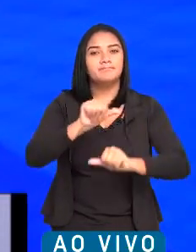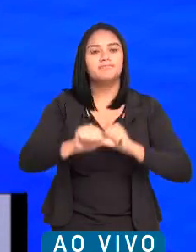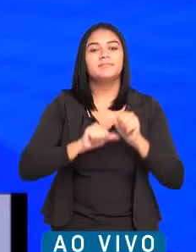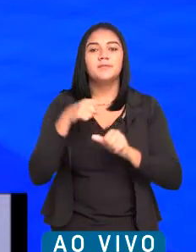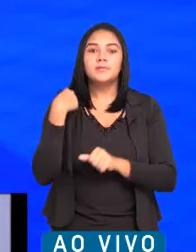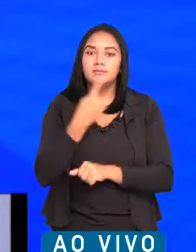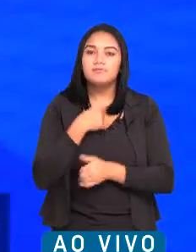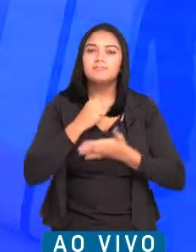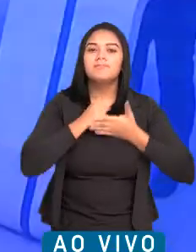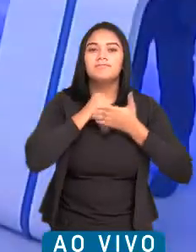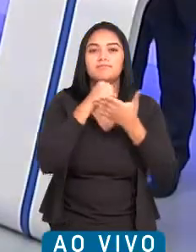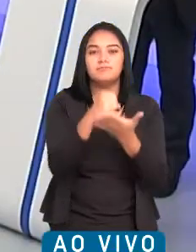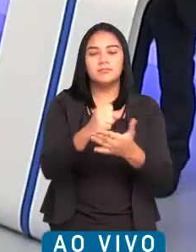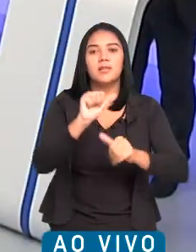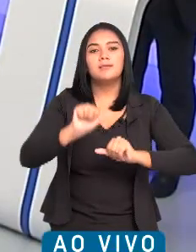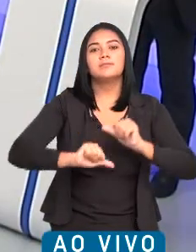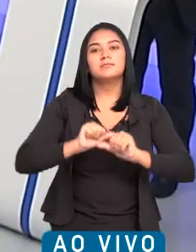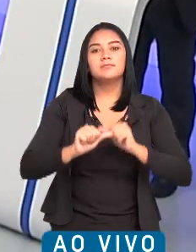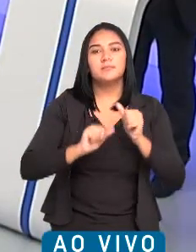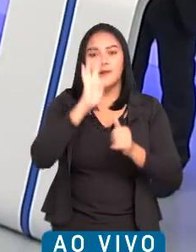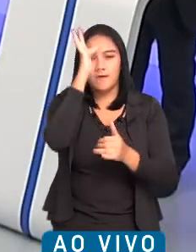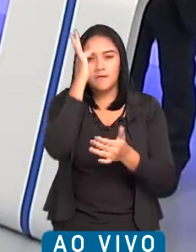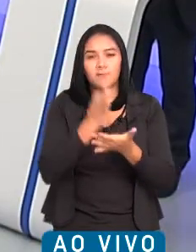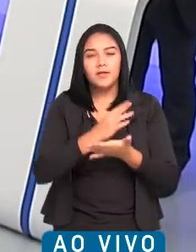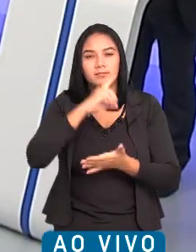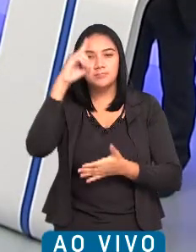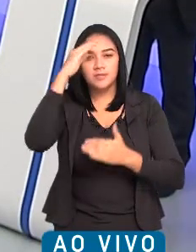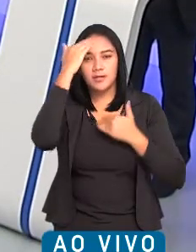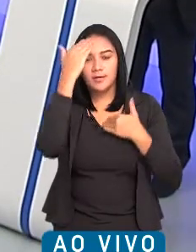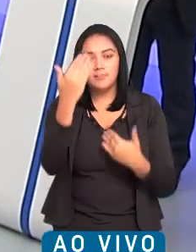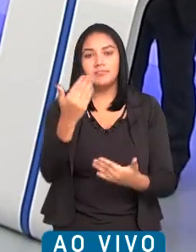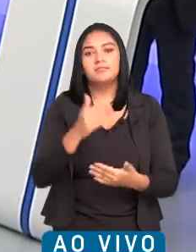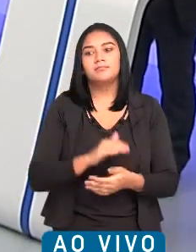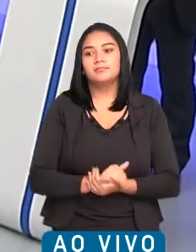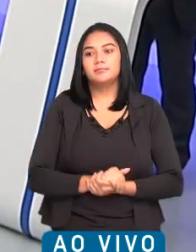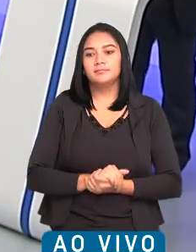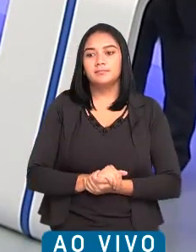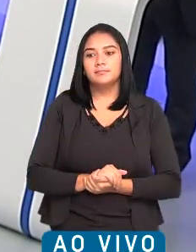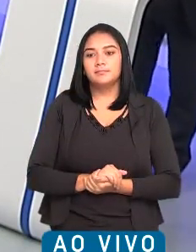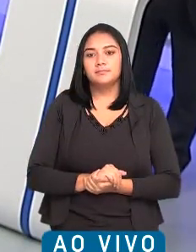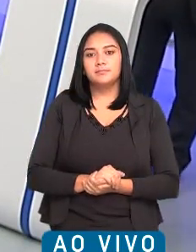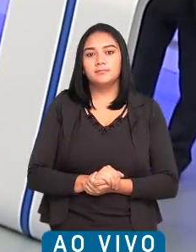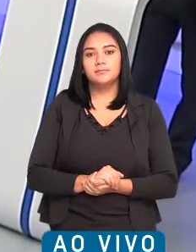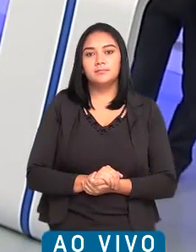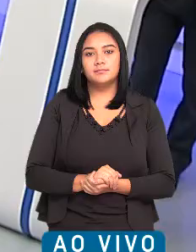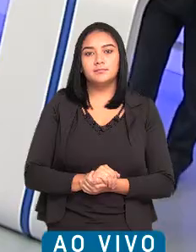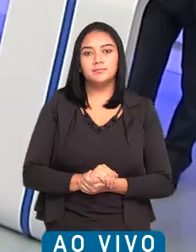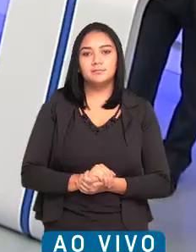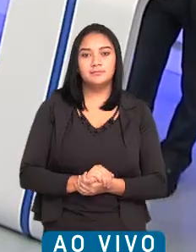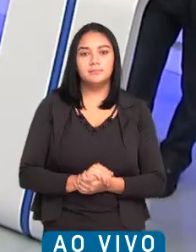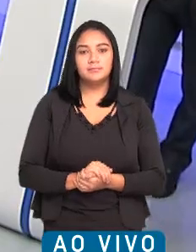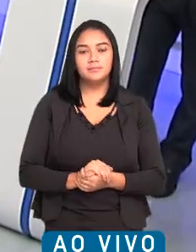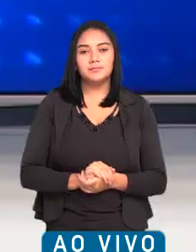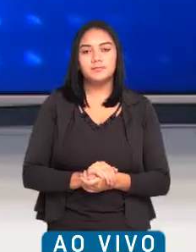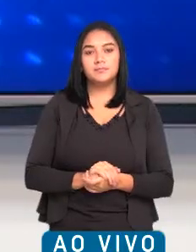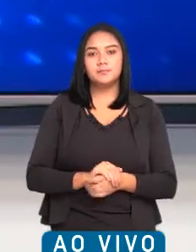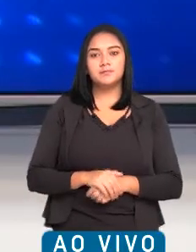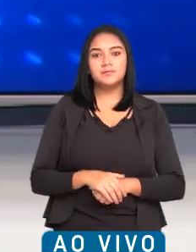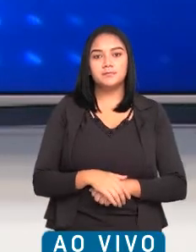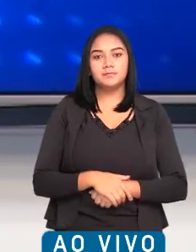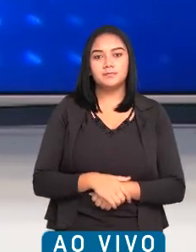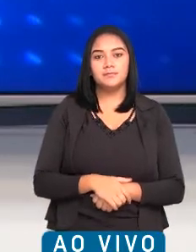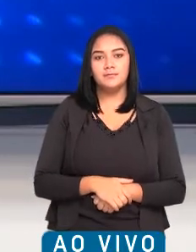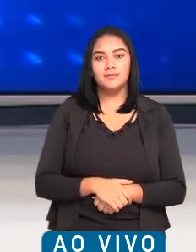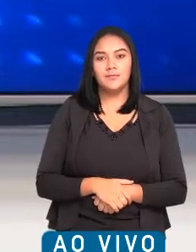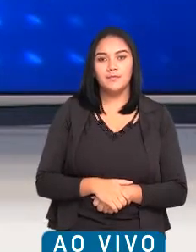obrigado. Vamos agora ao comentário de 1 minuto da candidata Simone Pereira. Só registrando que o candidato Kleber Montezuma, durante